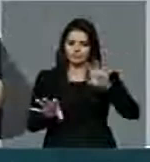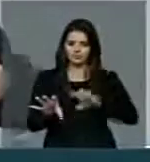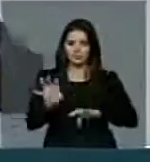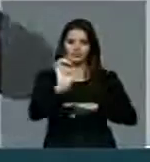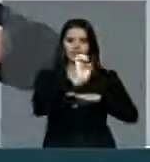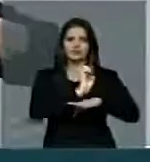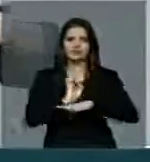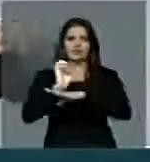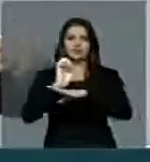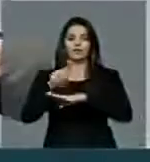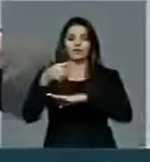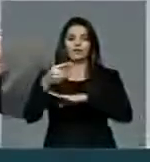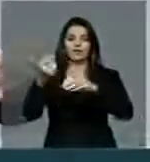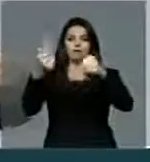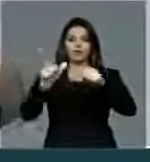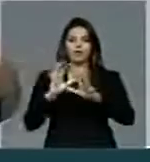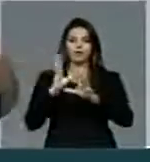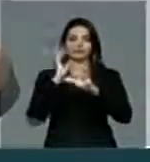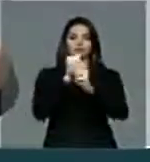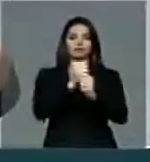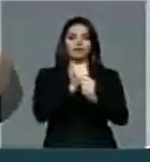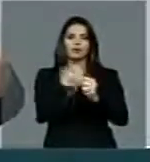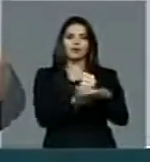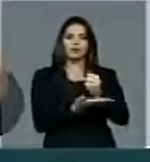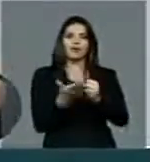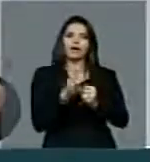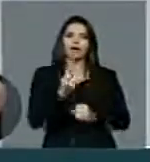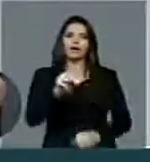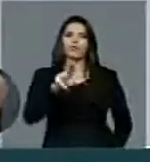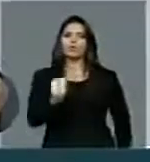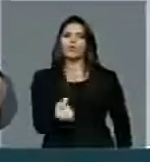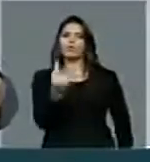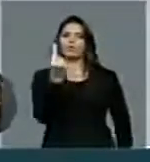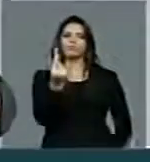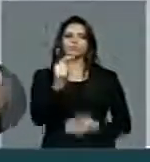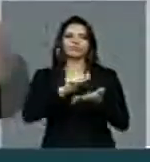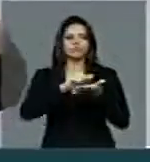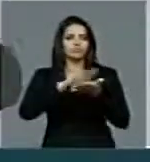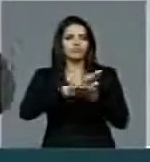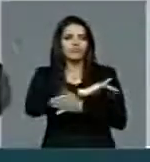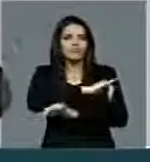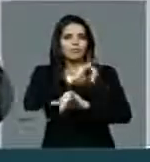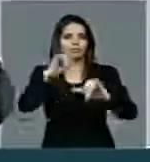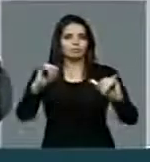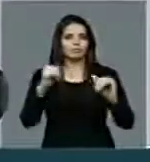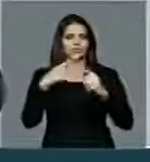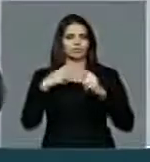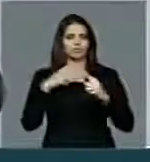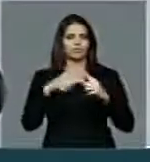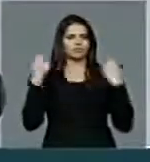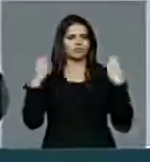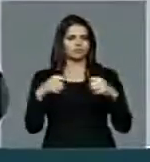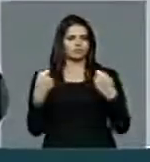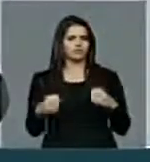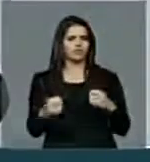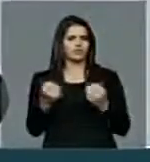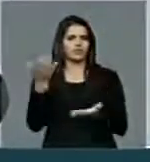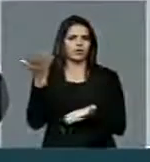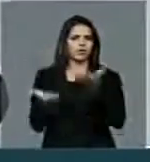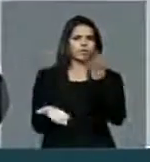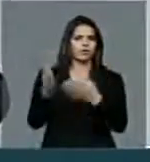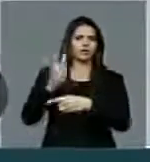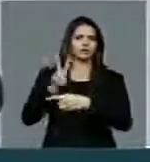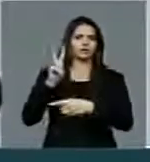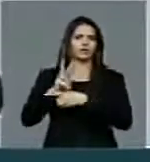juntar tudo e ter uma base única de dados. E nós instituímos. Por que precisa? Porque como é que eu vou fazer compensação de